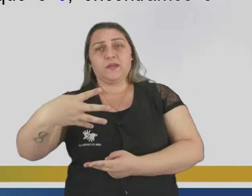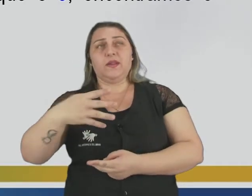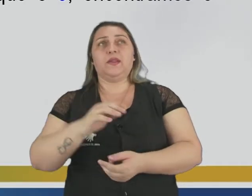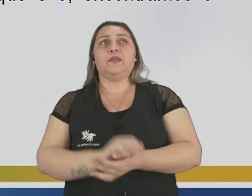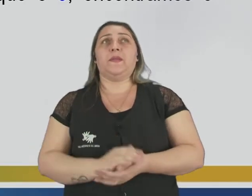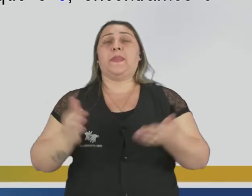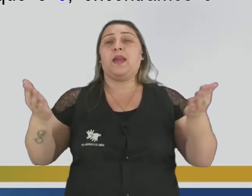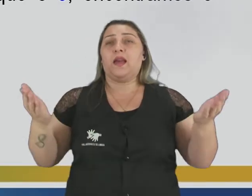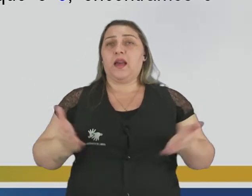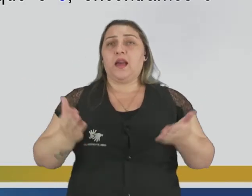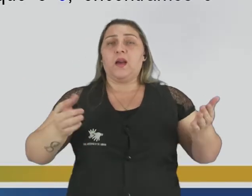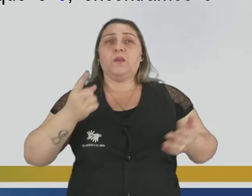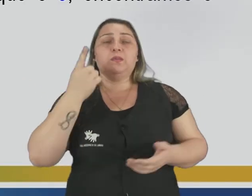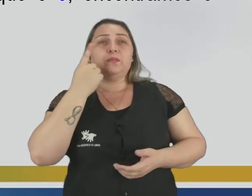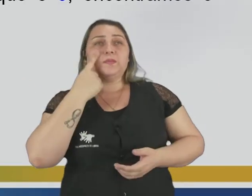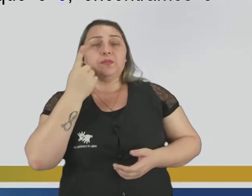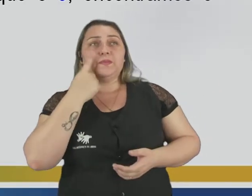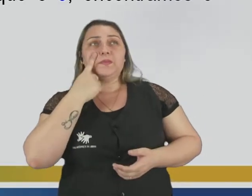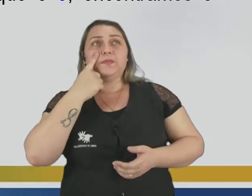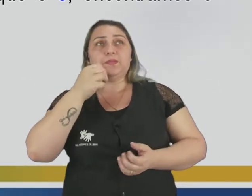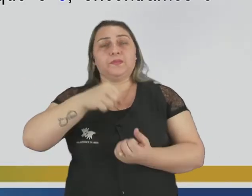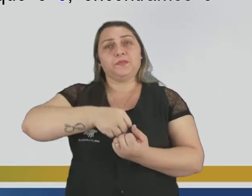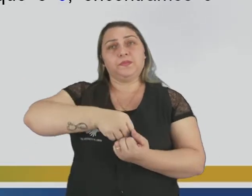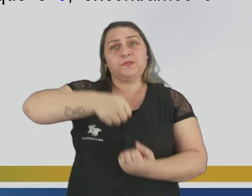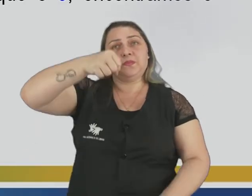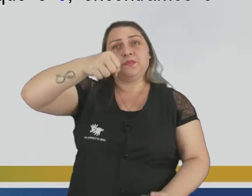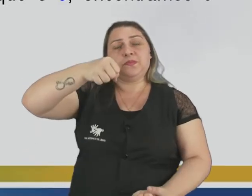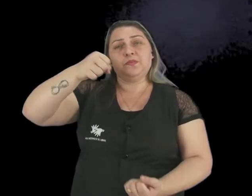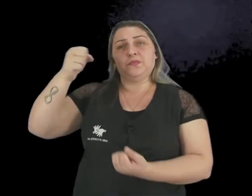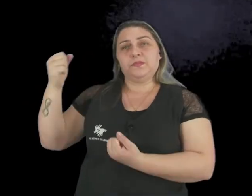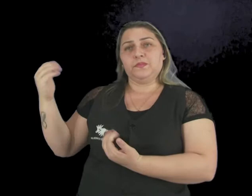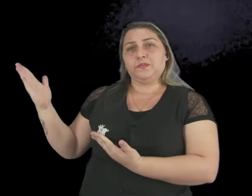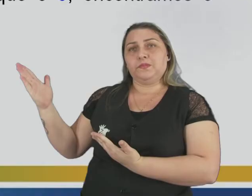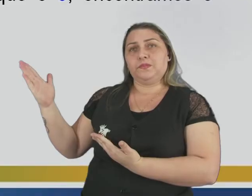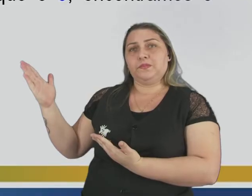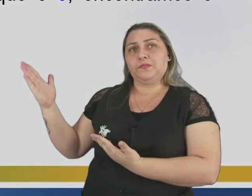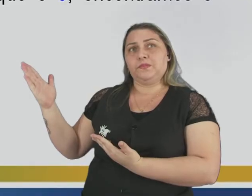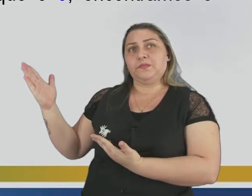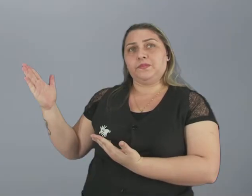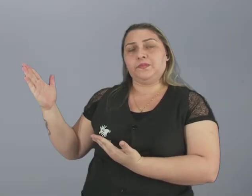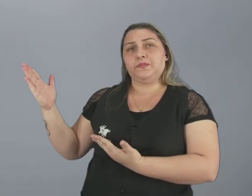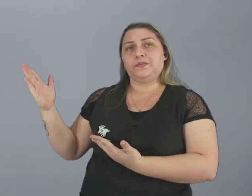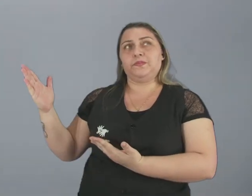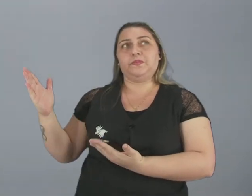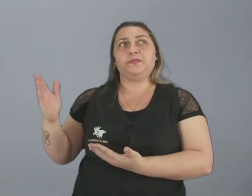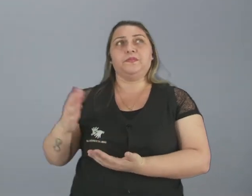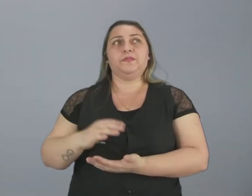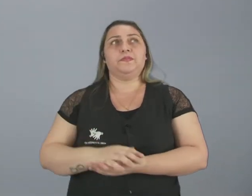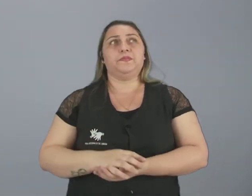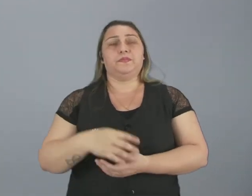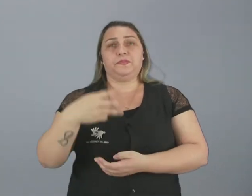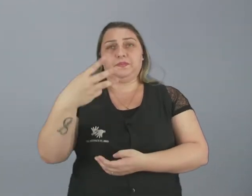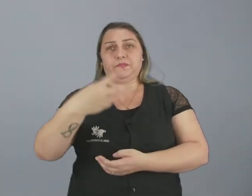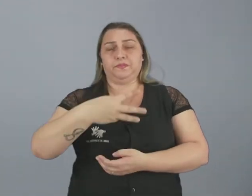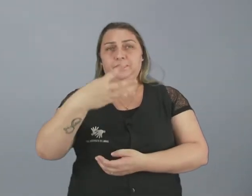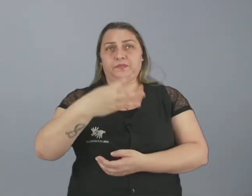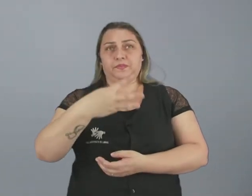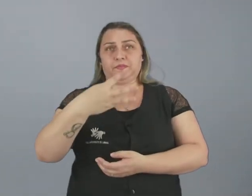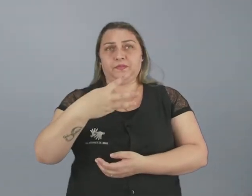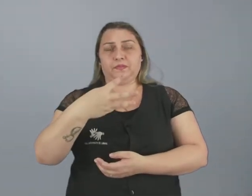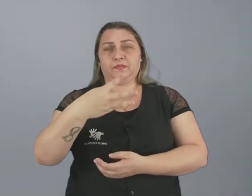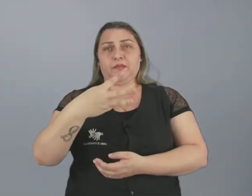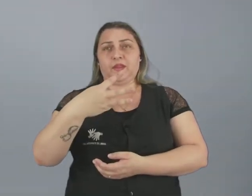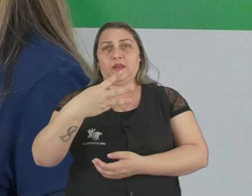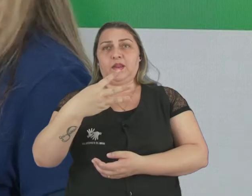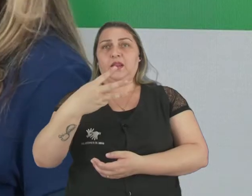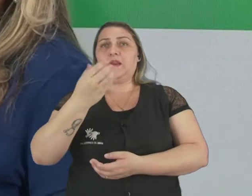24. Agora, dá uma olhadinha comigo no cartaz só para você relacionar. Aqui eu já tenho 3, né?